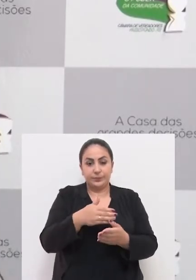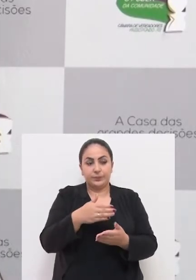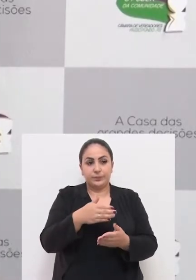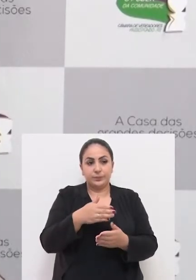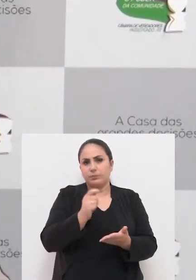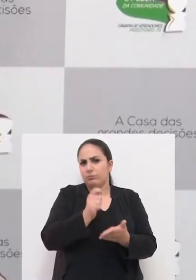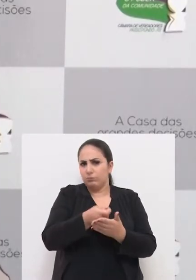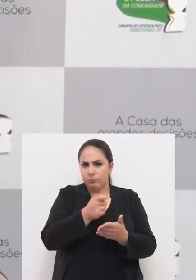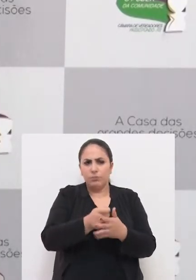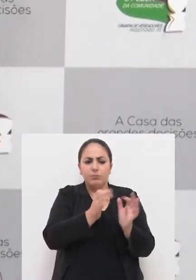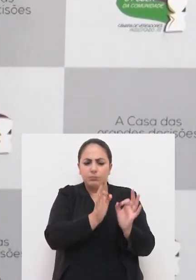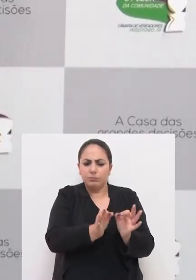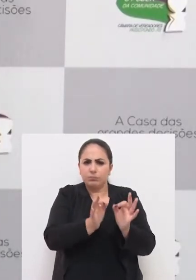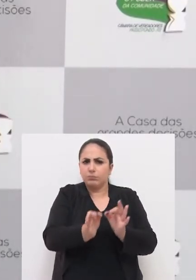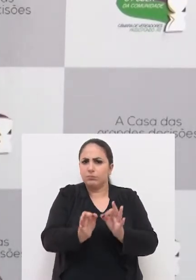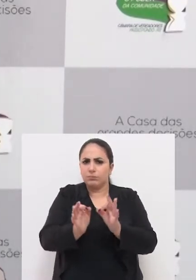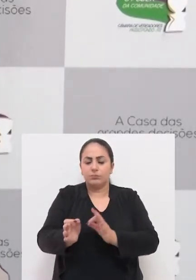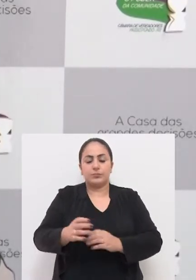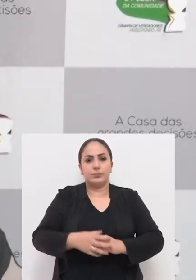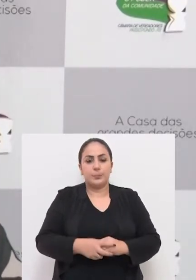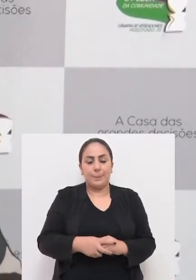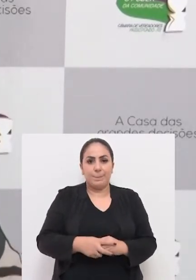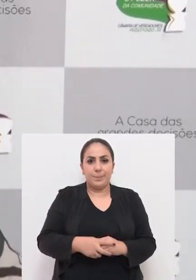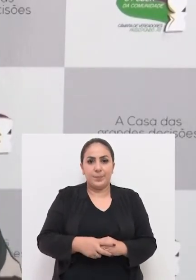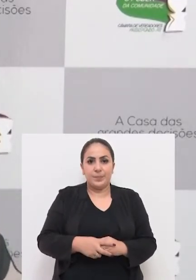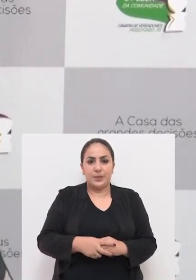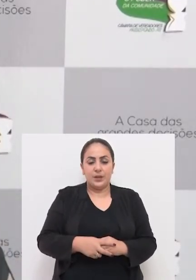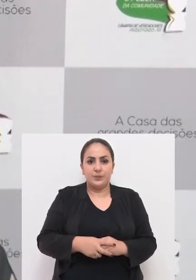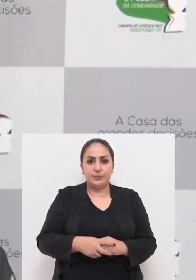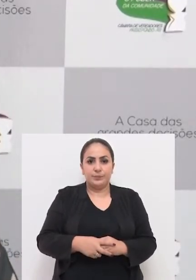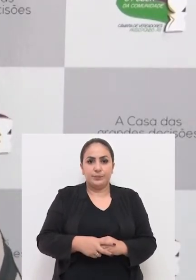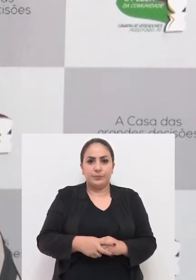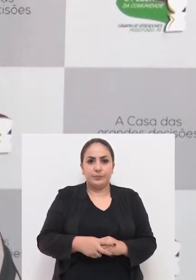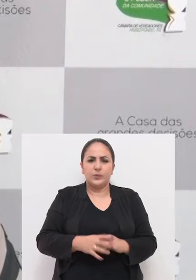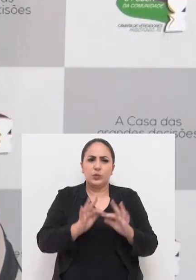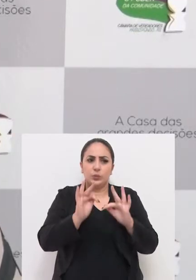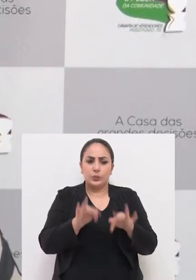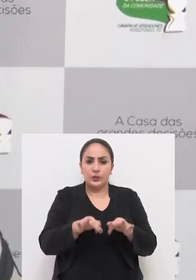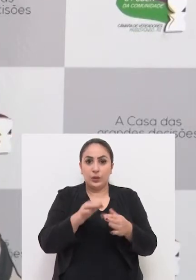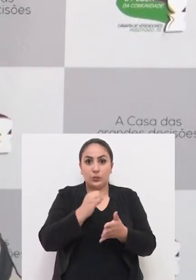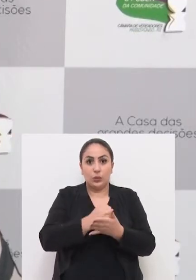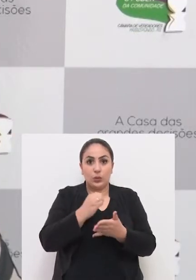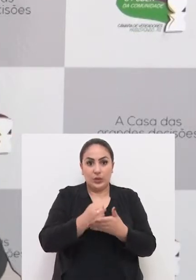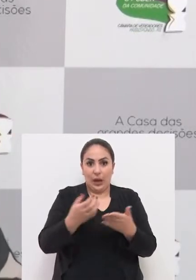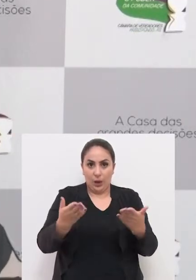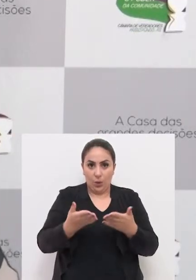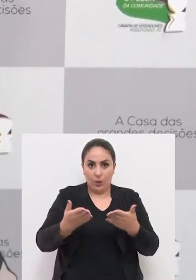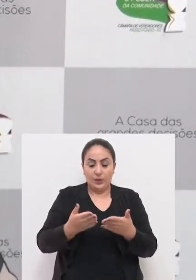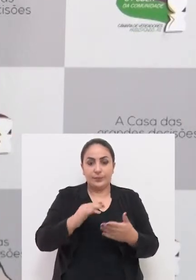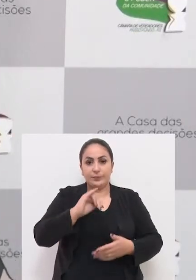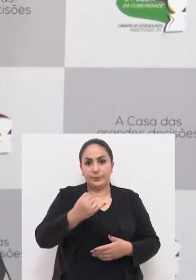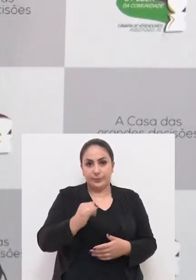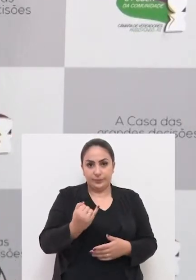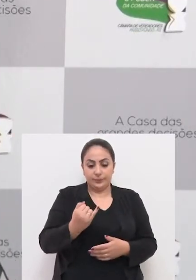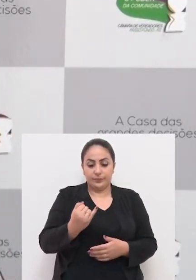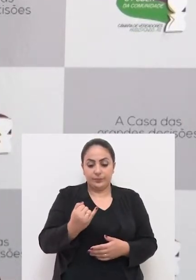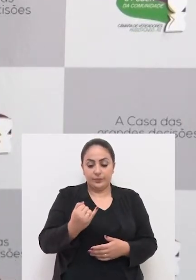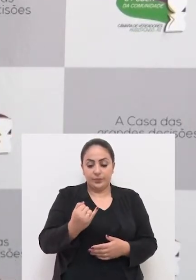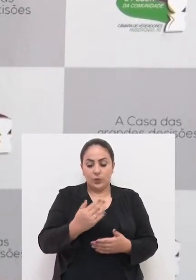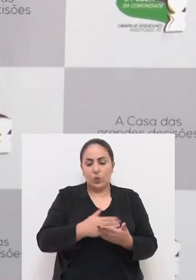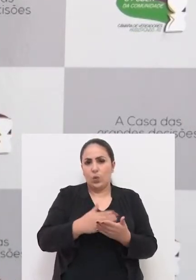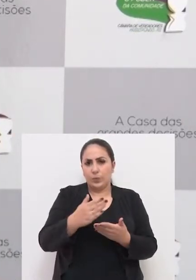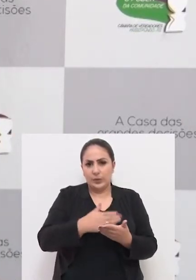entrou, pagavam direitinho, né? Aí, no final do contrato agora,